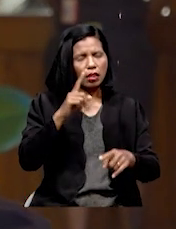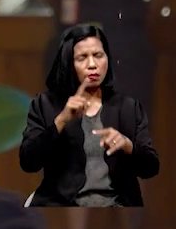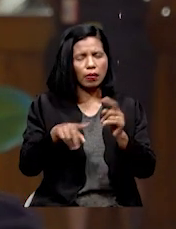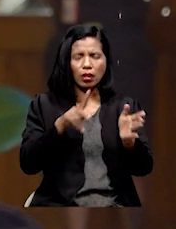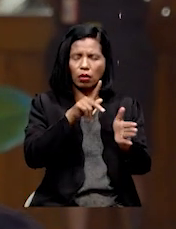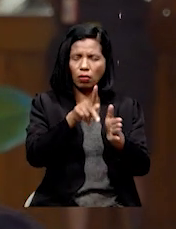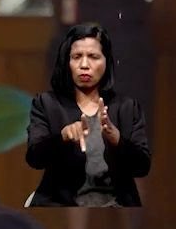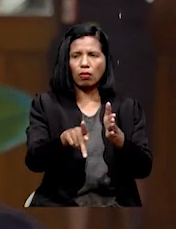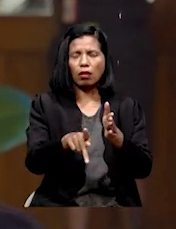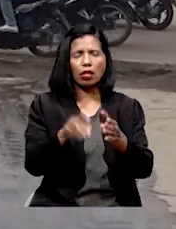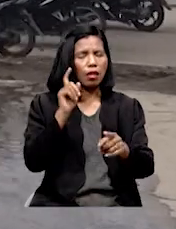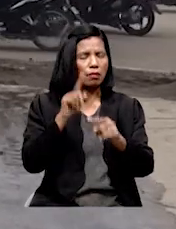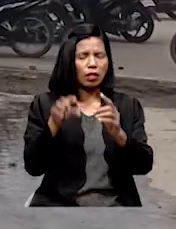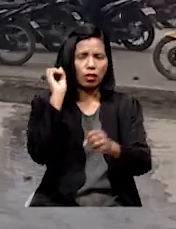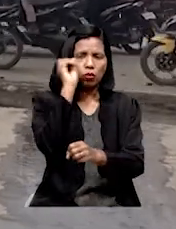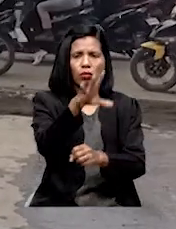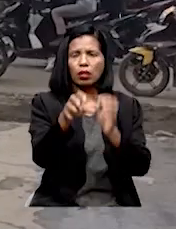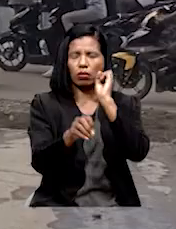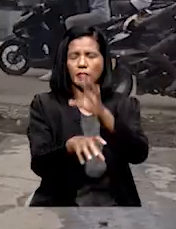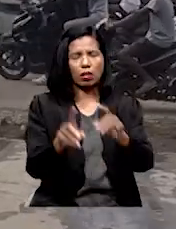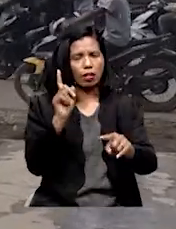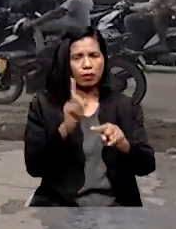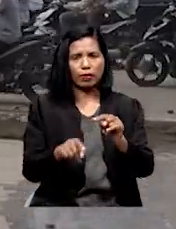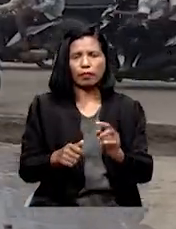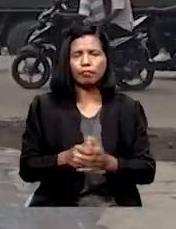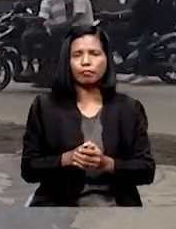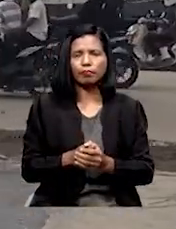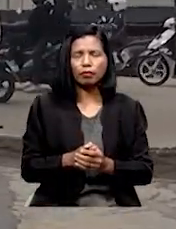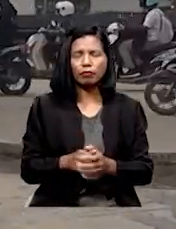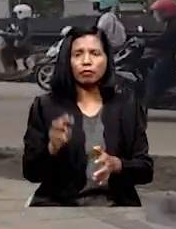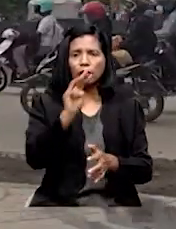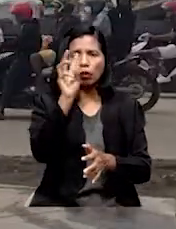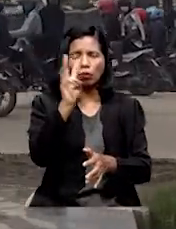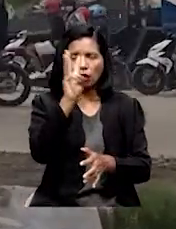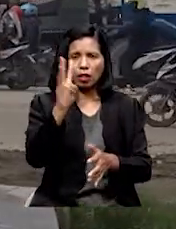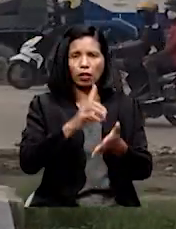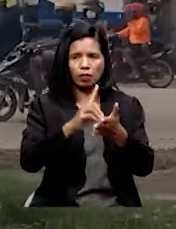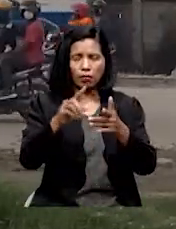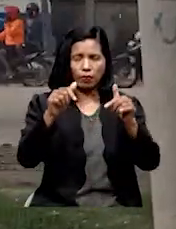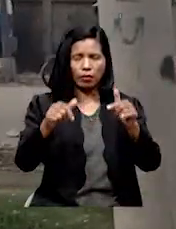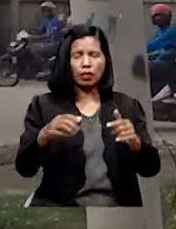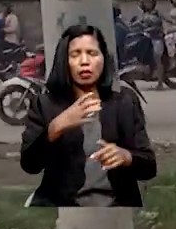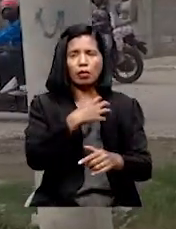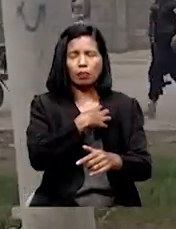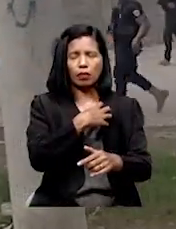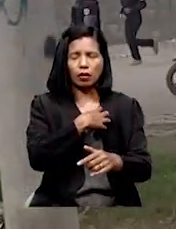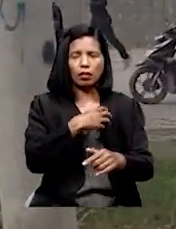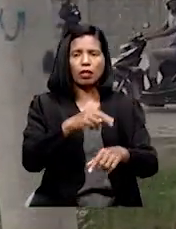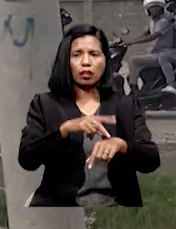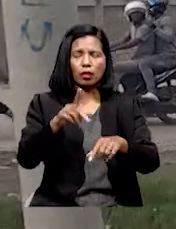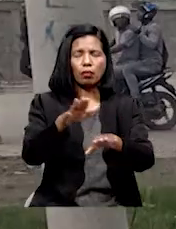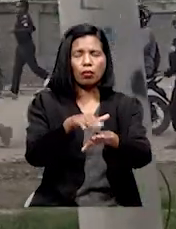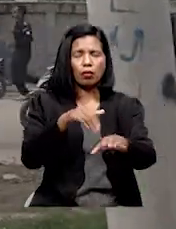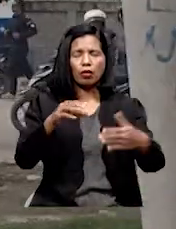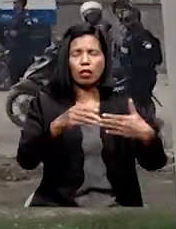pa mal la belo tuda malo. O acontecimento, né, e a quarta semana, né, Comando Polícia Nacional, bolo que das líder